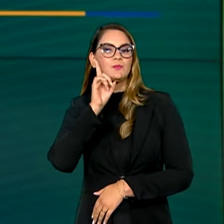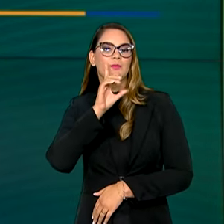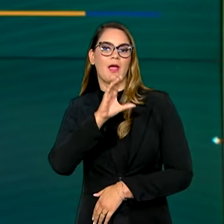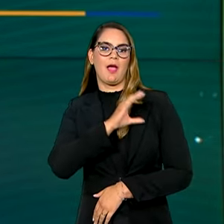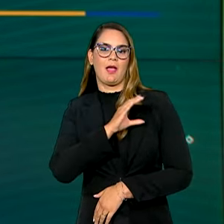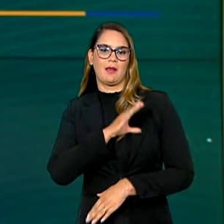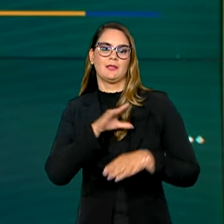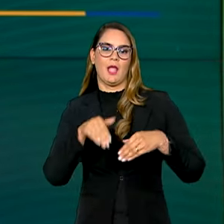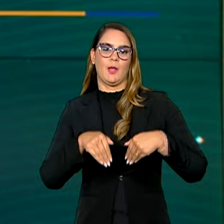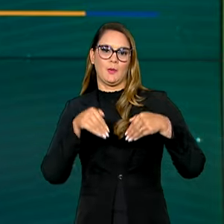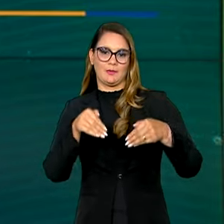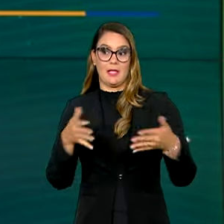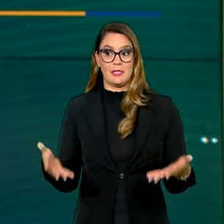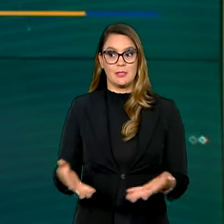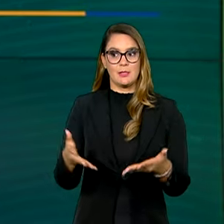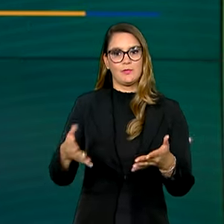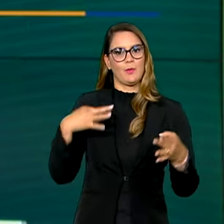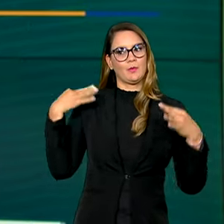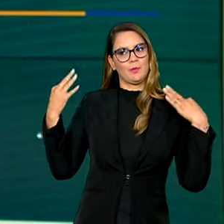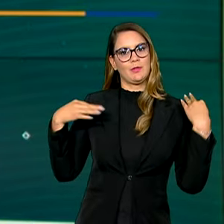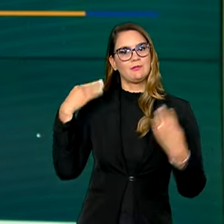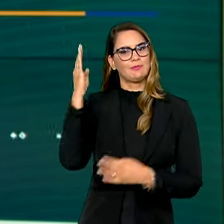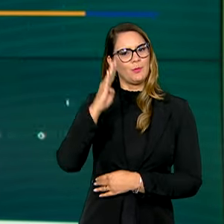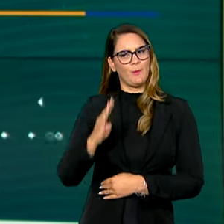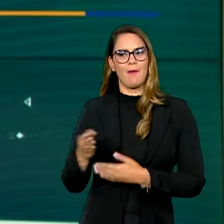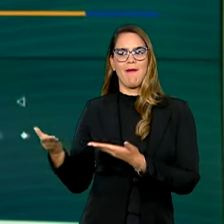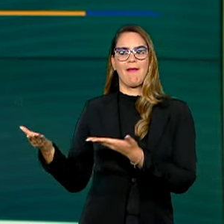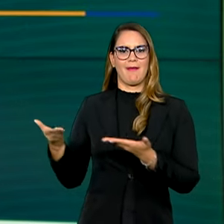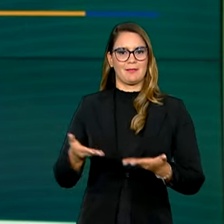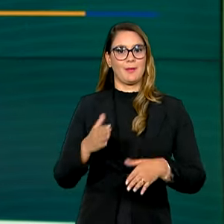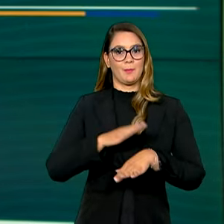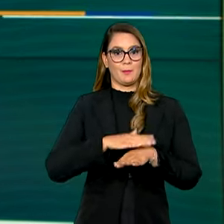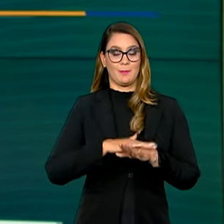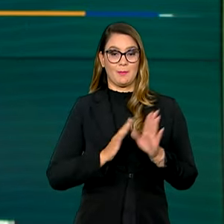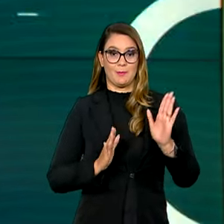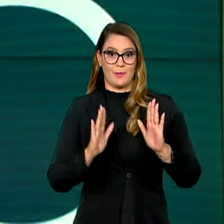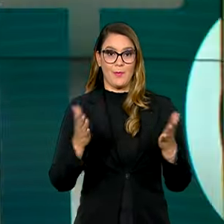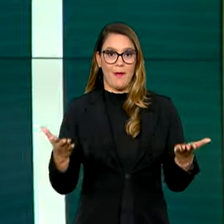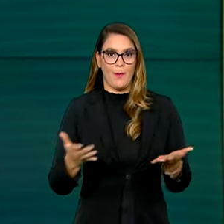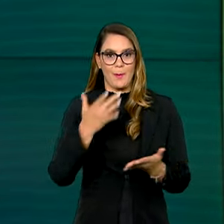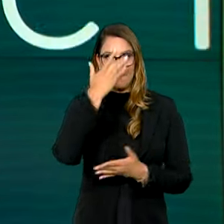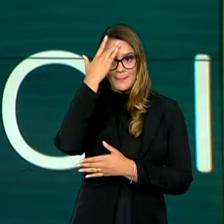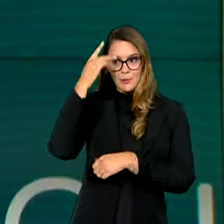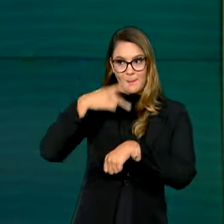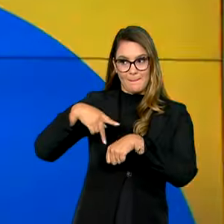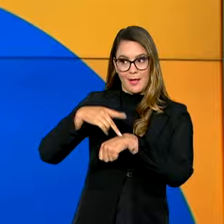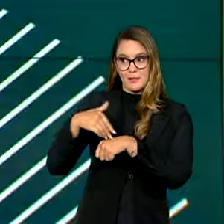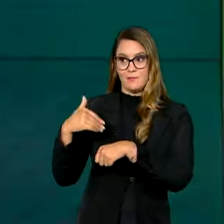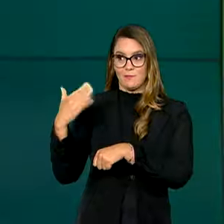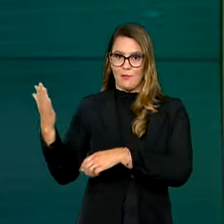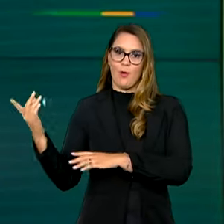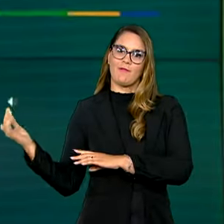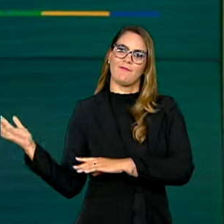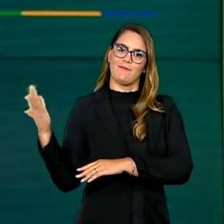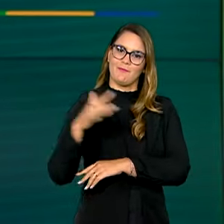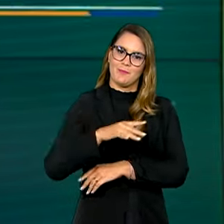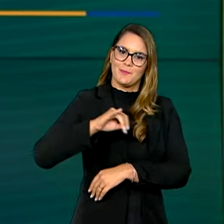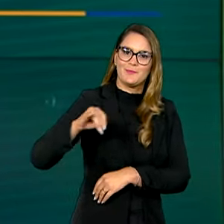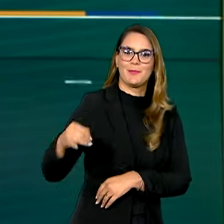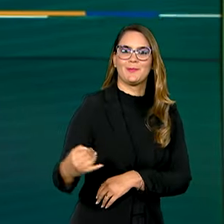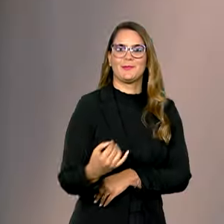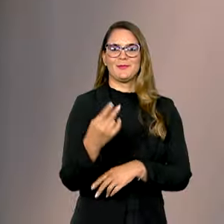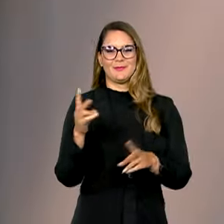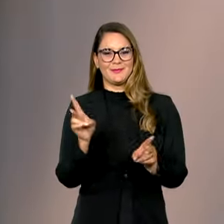incentivar o turismo no Brasil, que recebe tradicionalmente, nesta época do ano, estrangeiros que vêm ao país para aproveitar